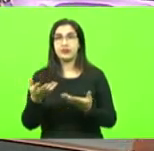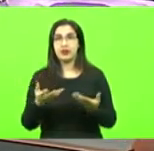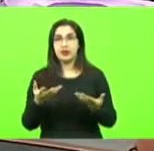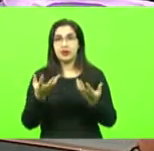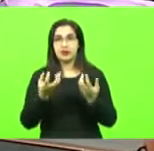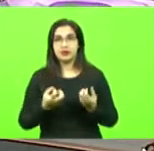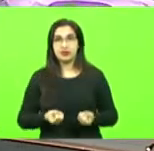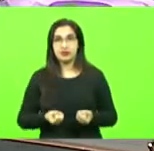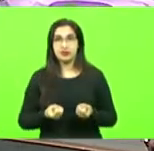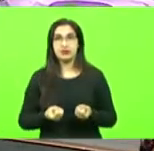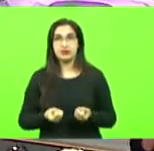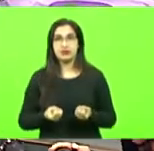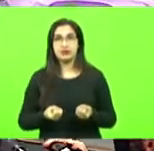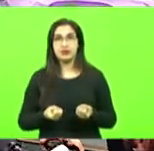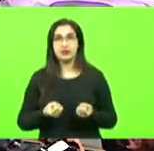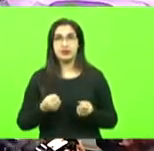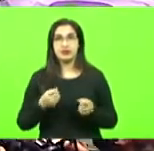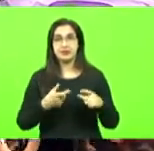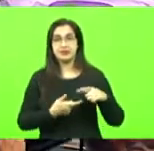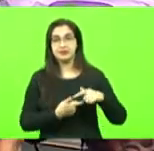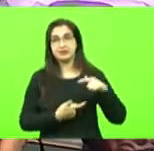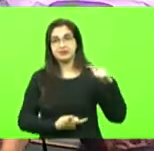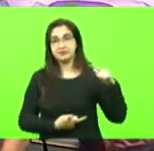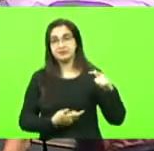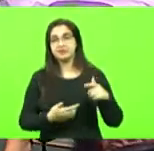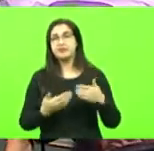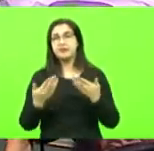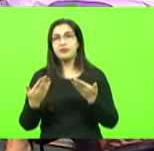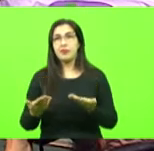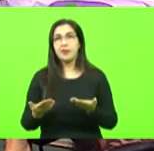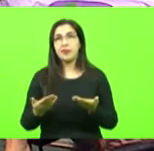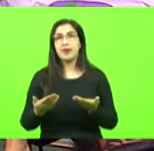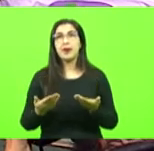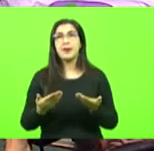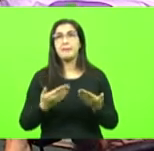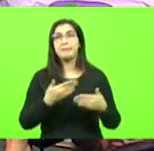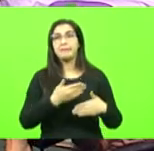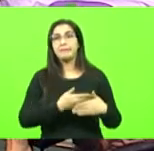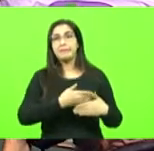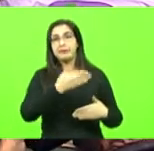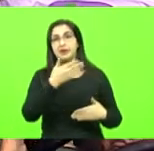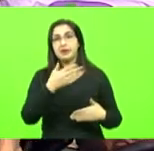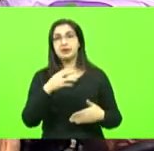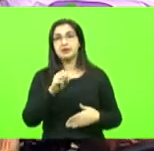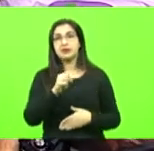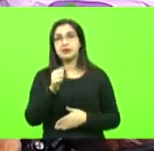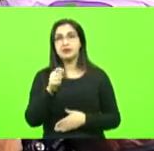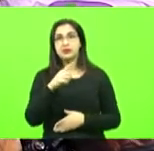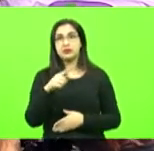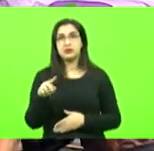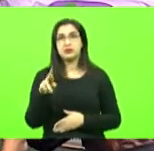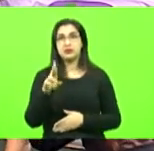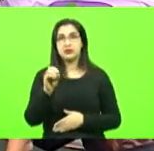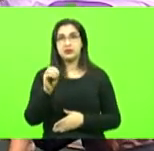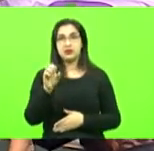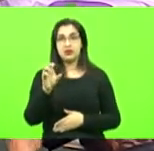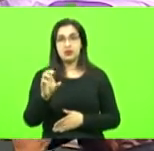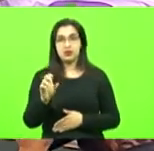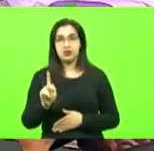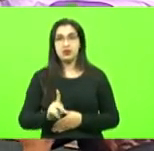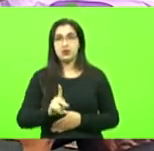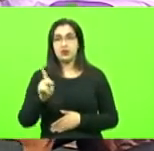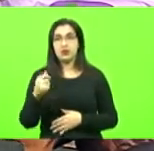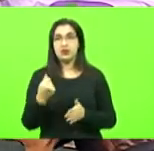Luz Soso, militante da Coordenação Estadual do MAB, atingida pela barragem de São Roque, na região serrana de SC, e luta há 10 anos